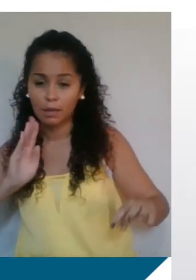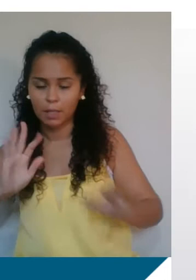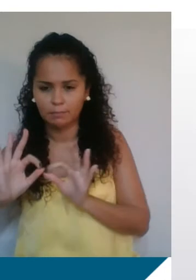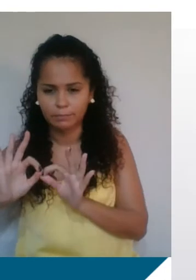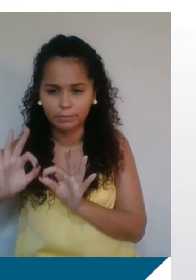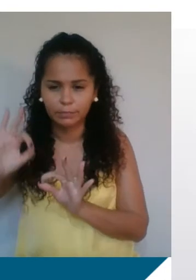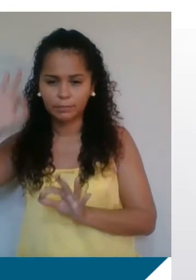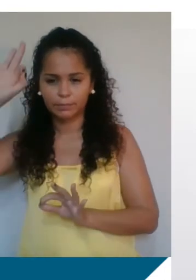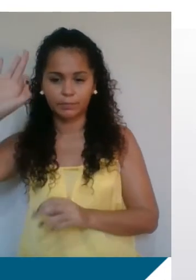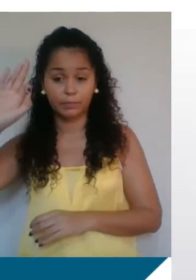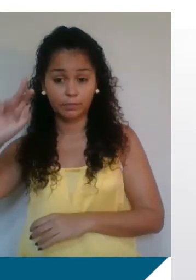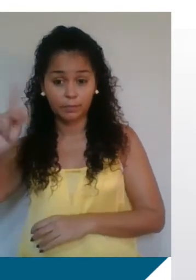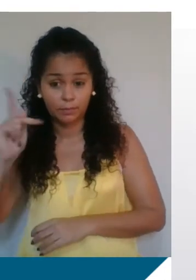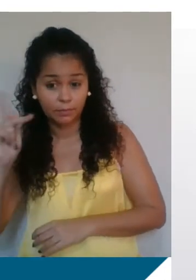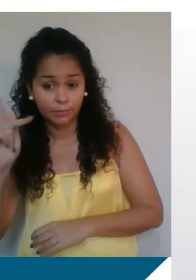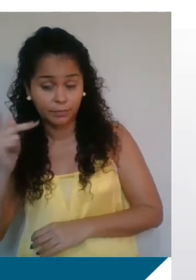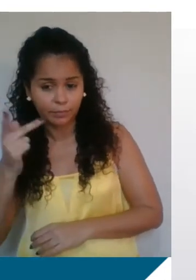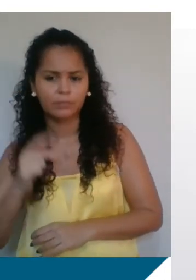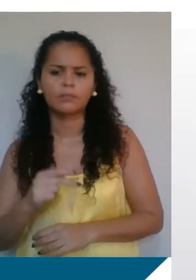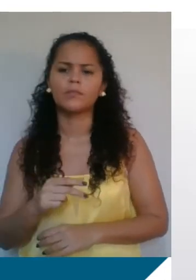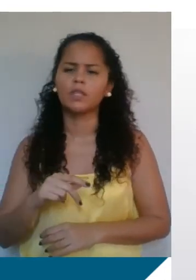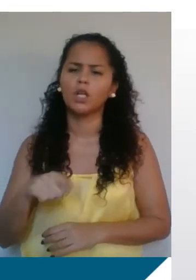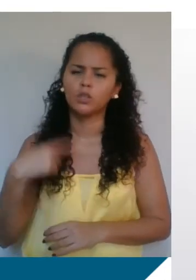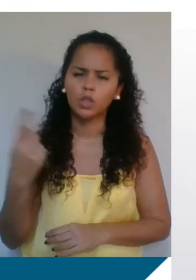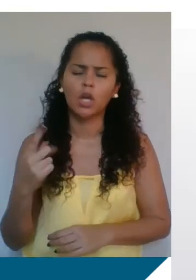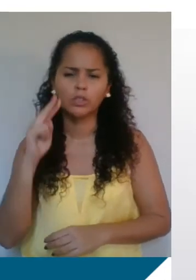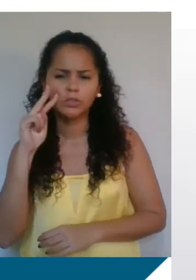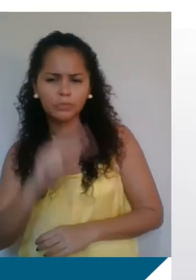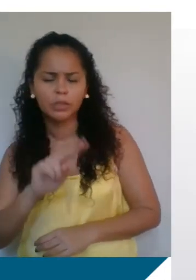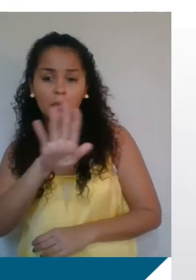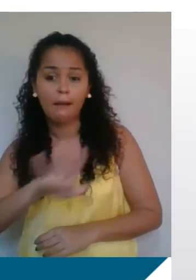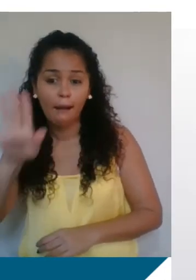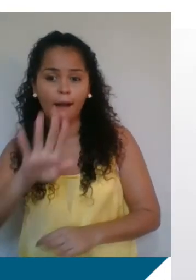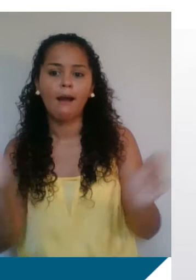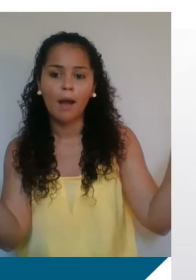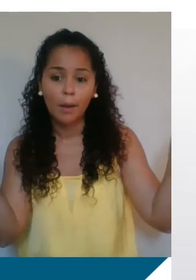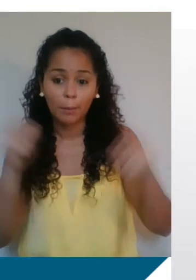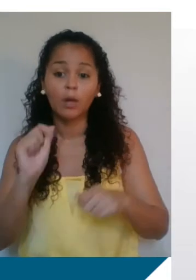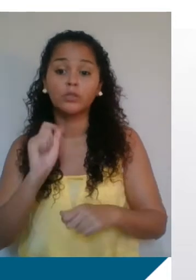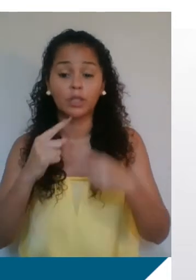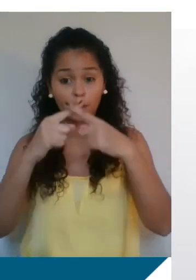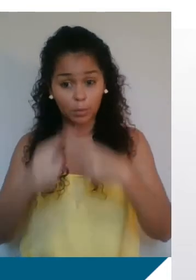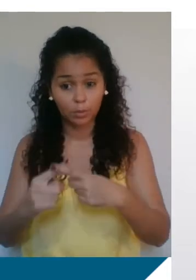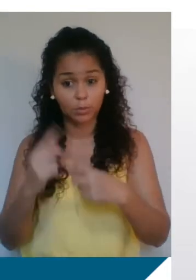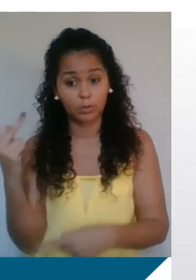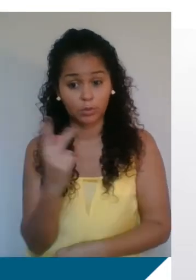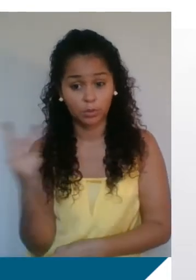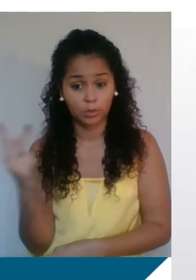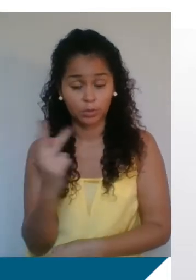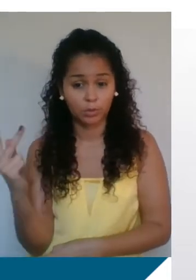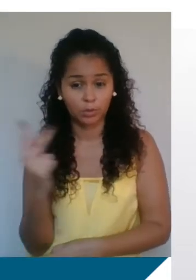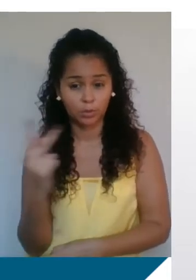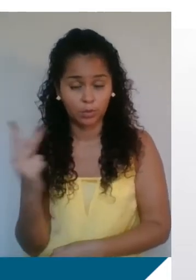medida Hzinho, nós vimos que a área desse retângulo pode ser dada como produto entre as duas dimensões, comprimento